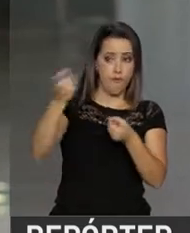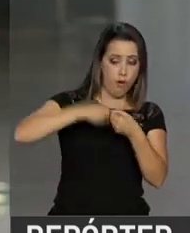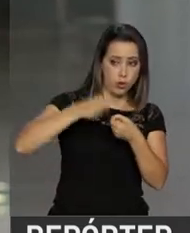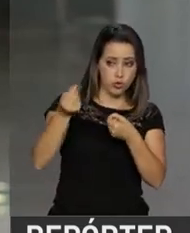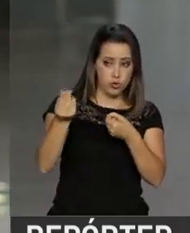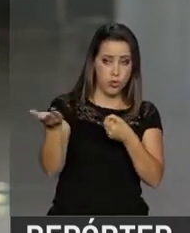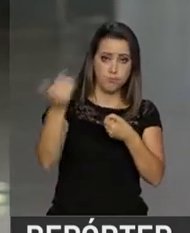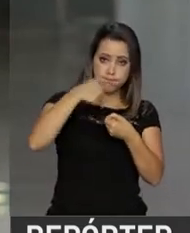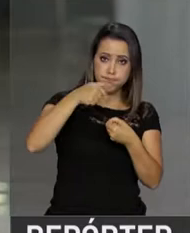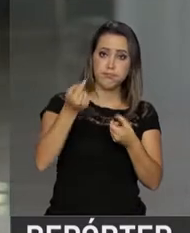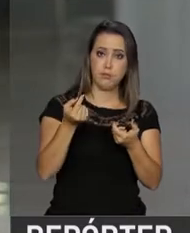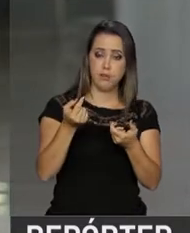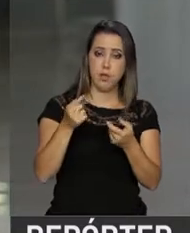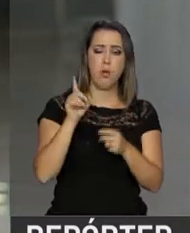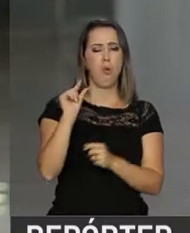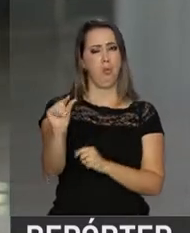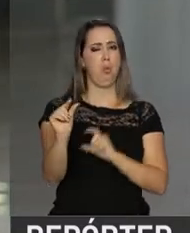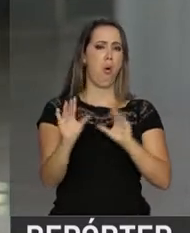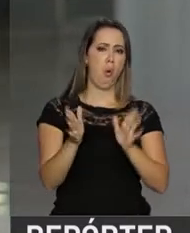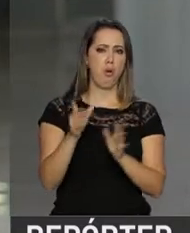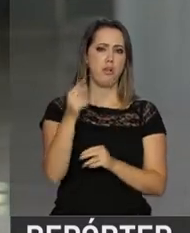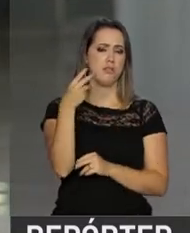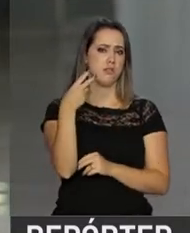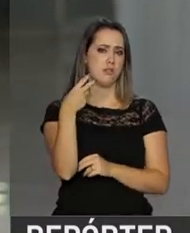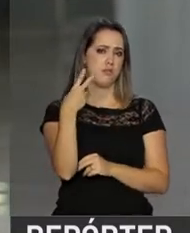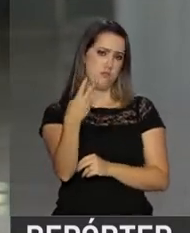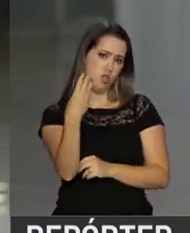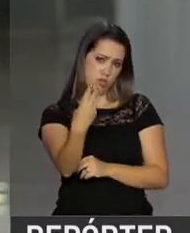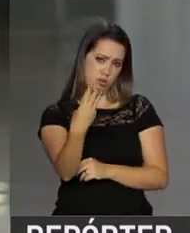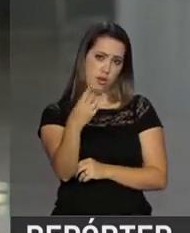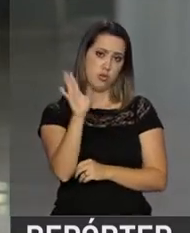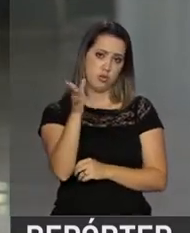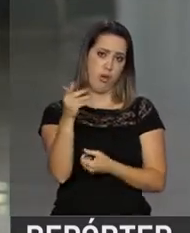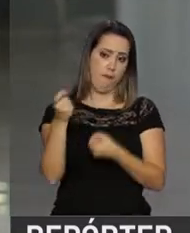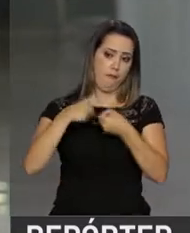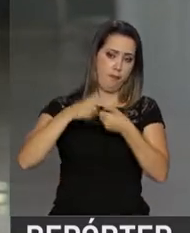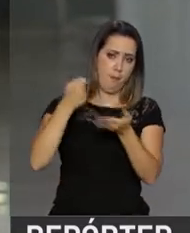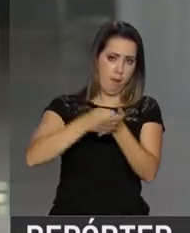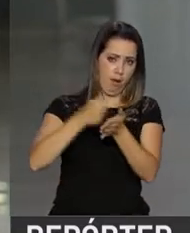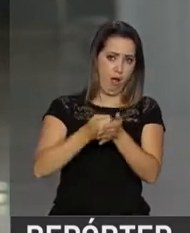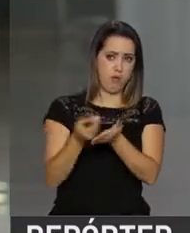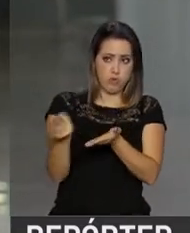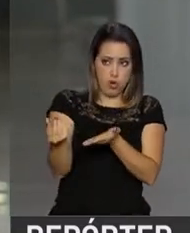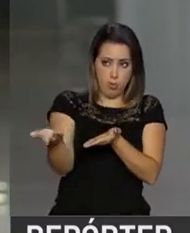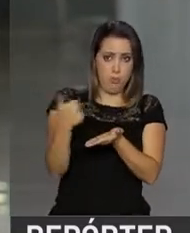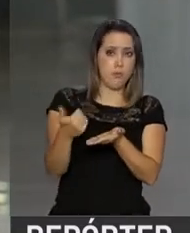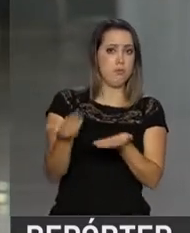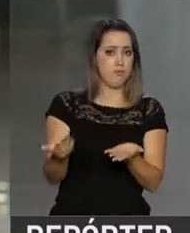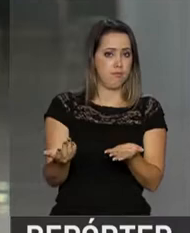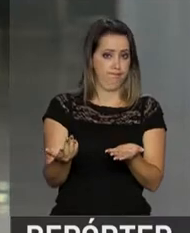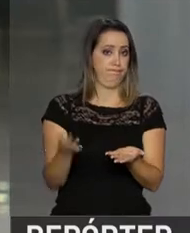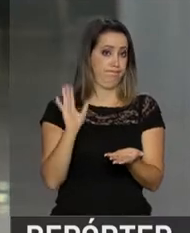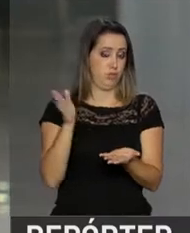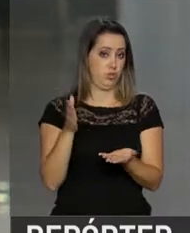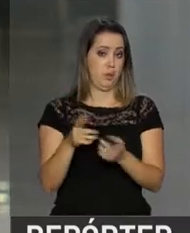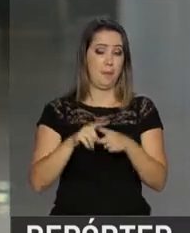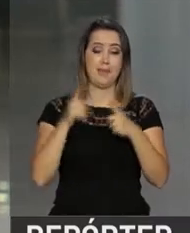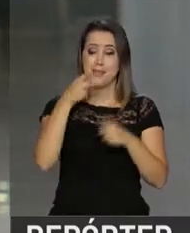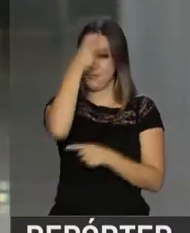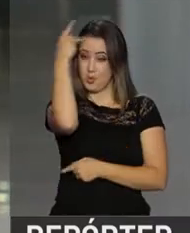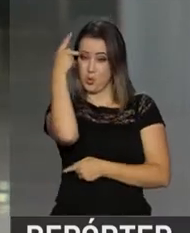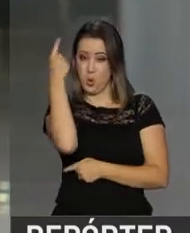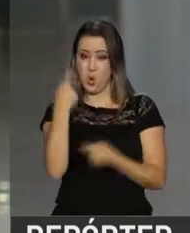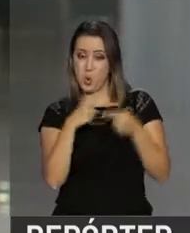poucas devolveram 23 apenas mas as que não responderem que não devolverem o